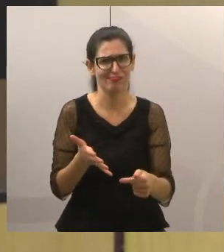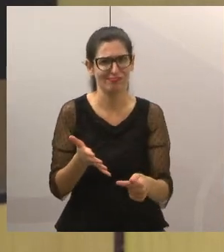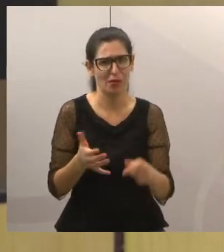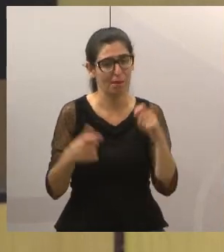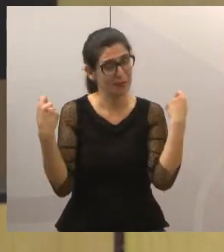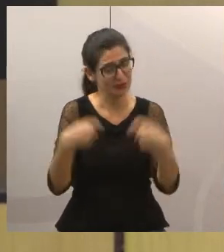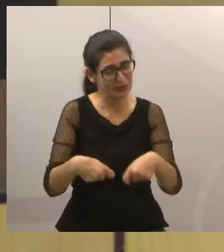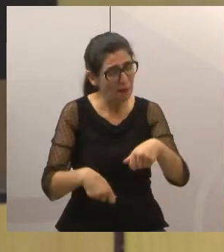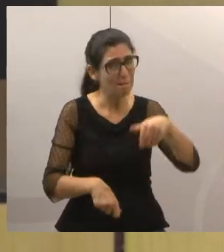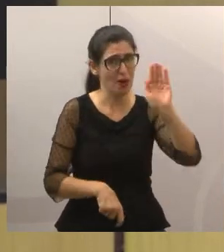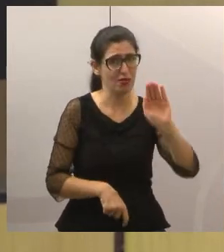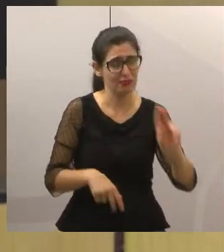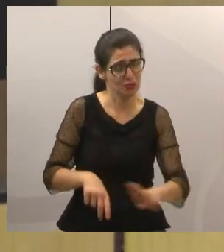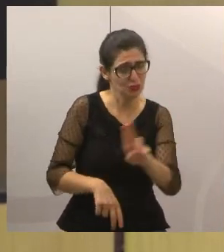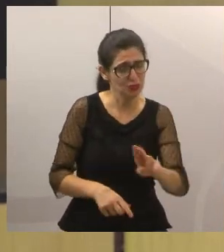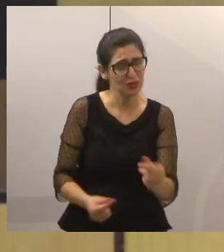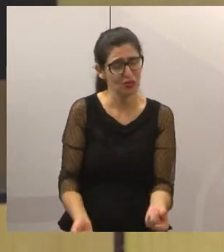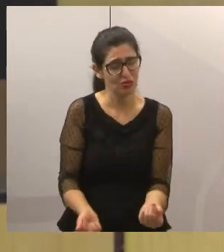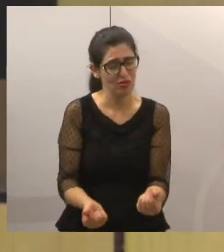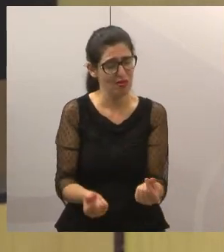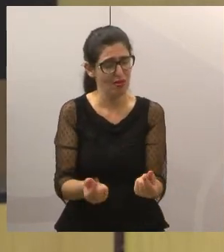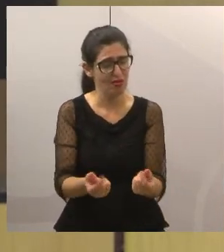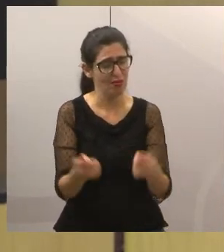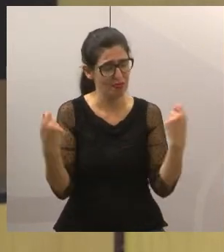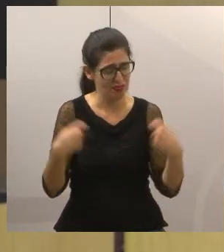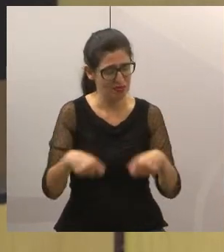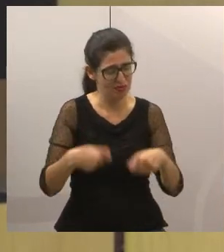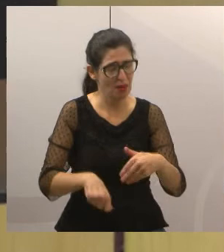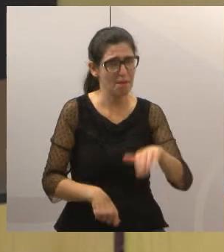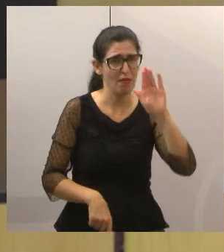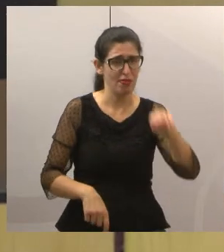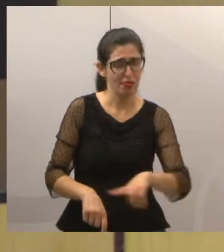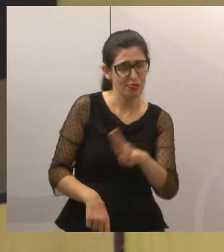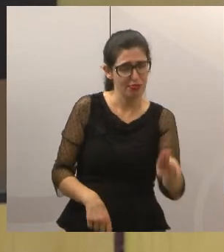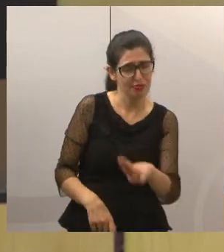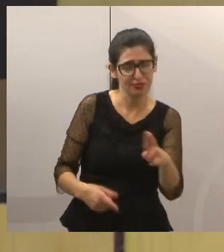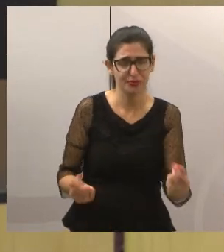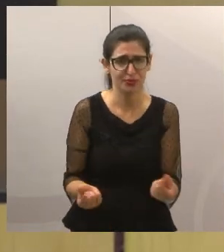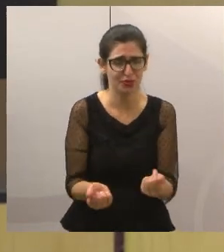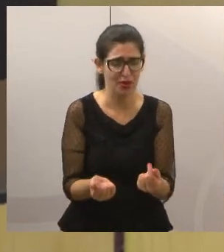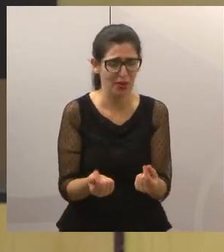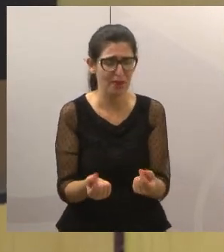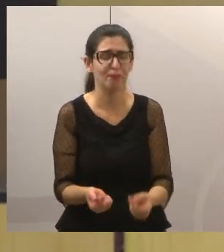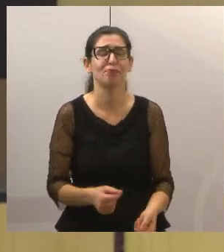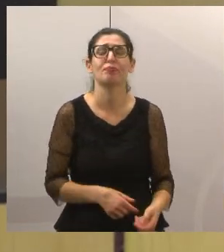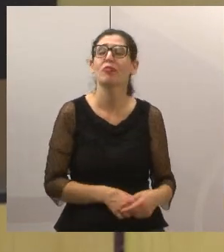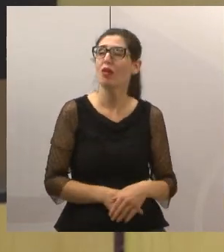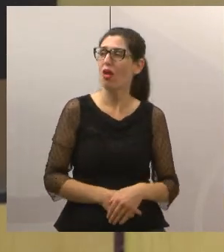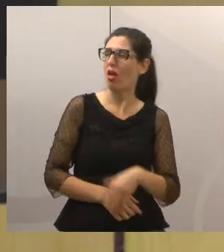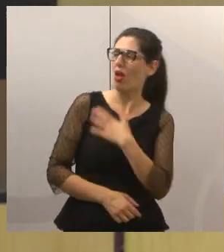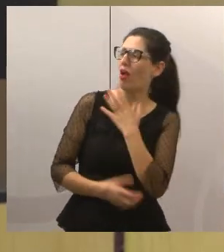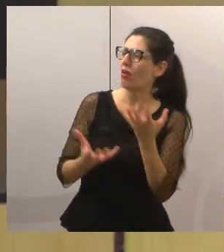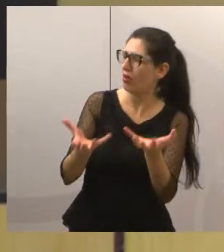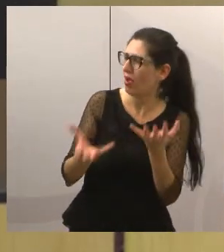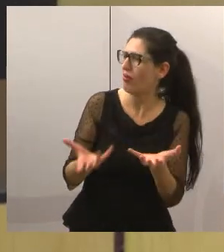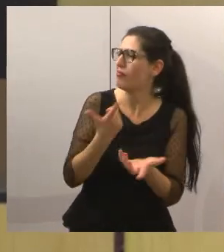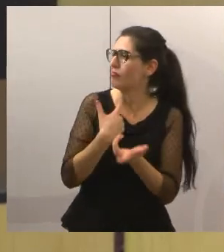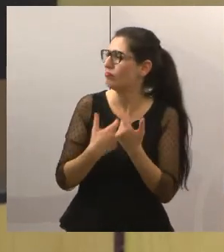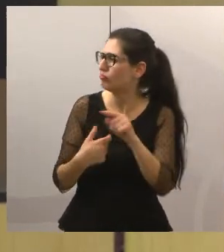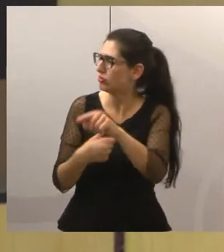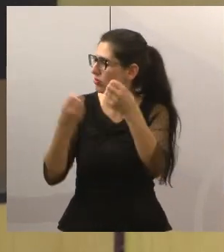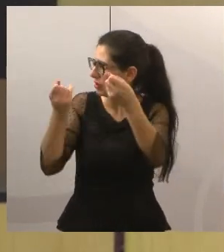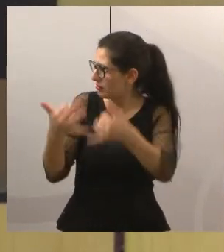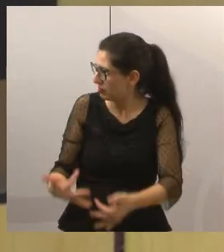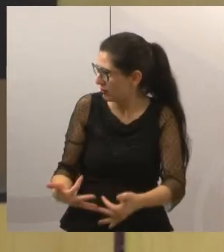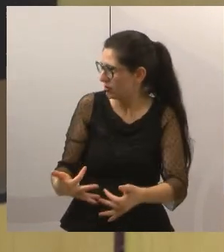pessoa está ouvindo essa palavra agora. Então, eu gostaria que você explicasse isso e também respondesse se